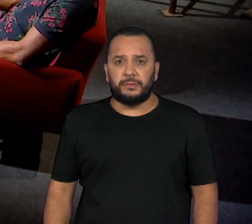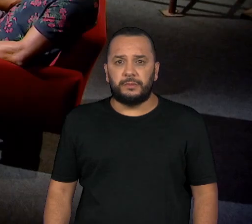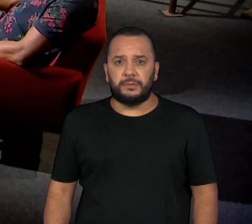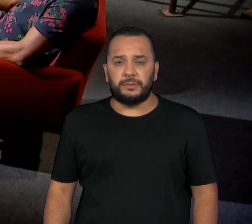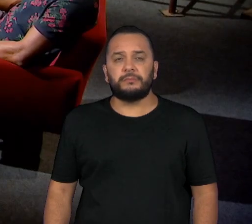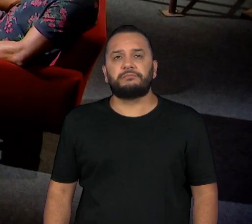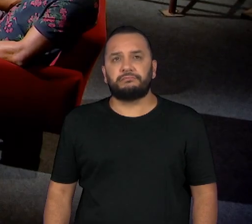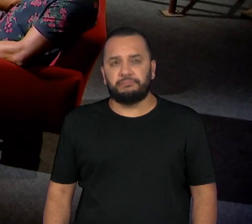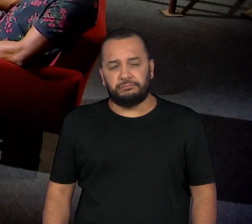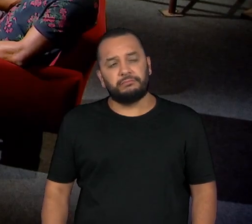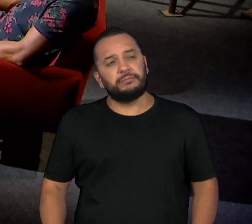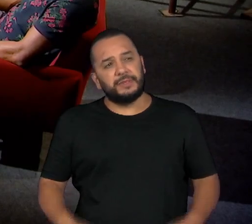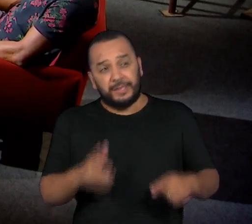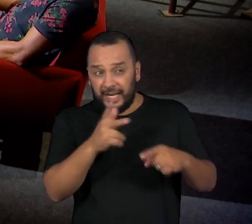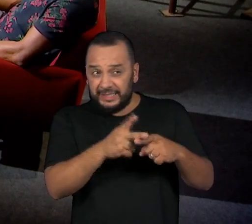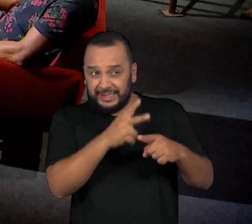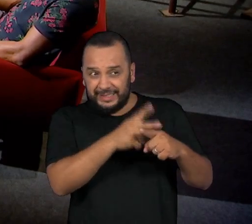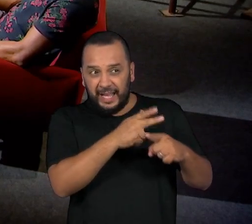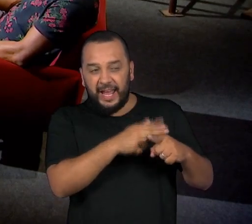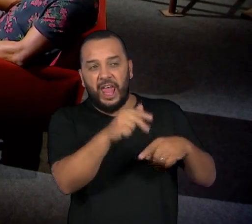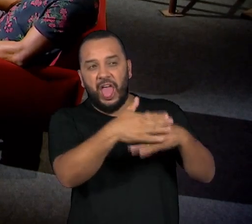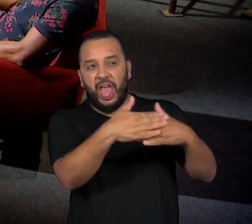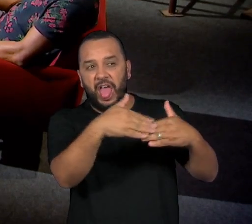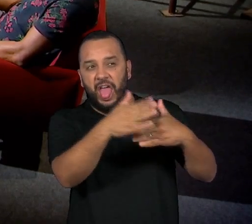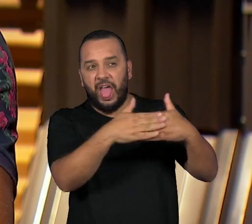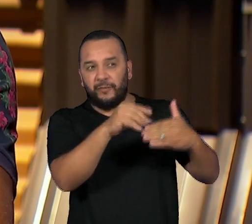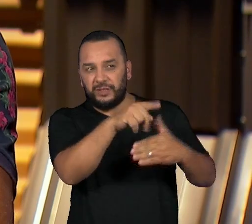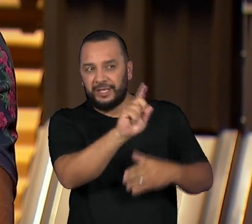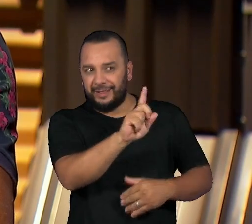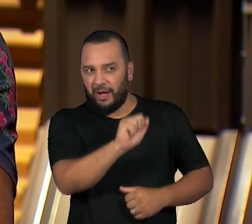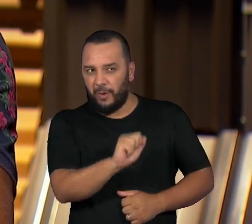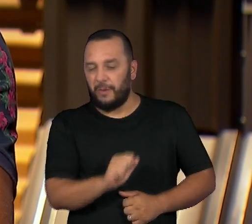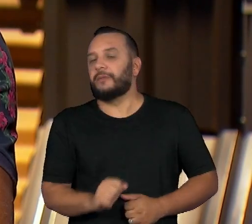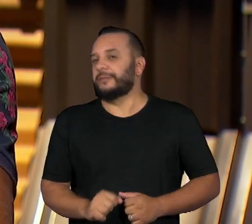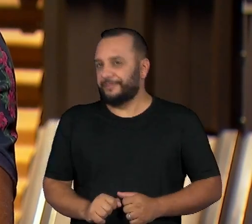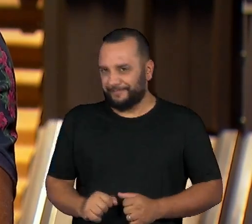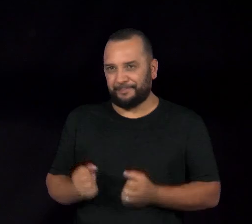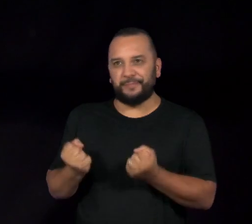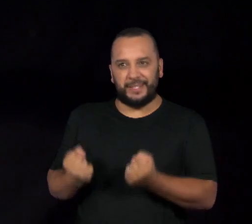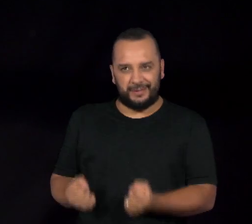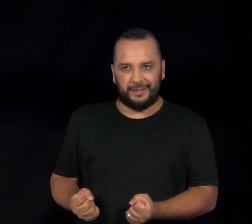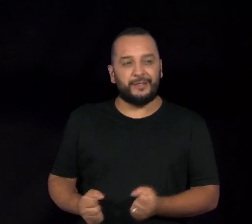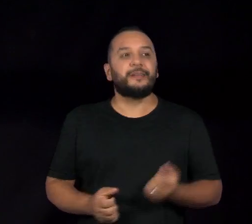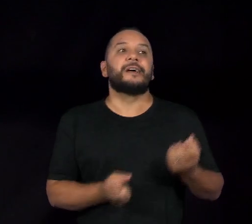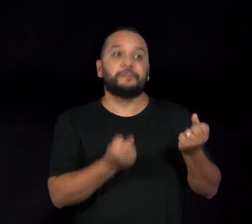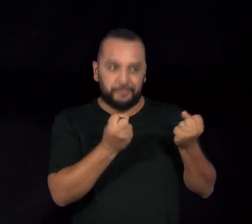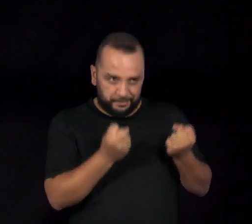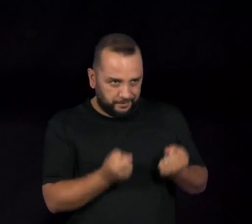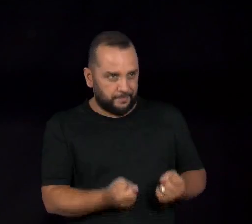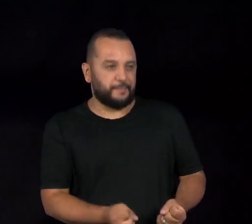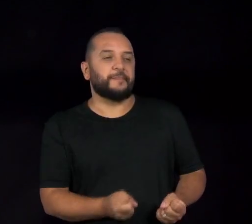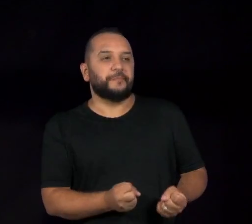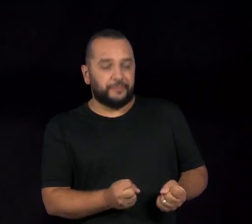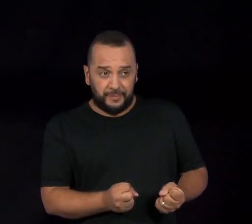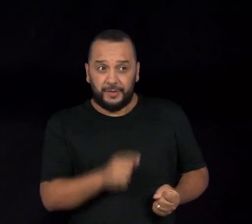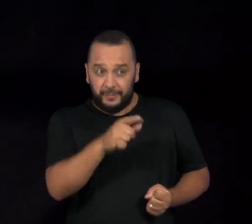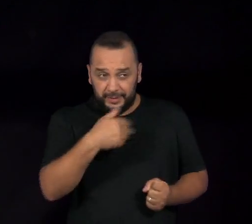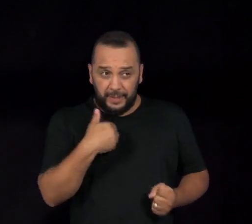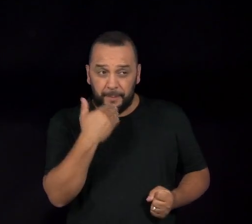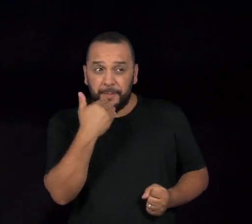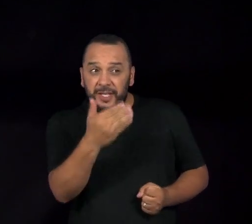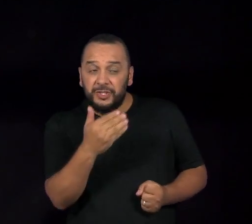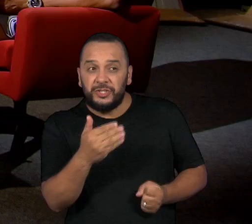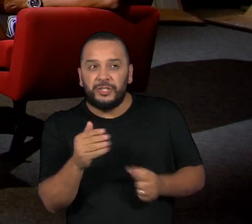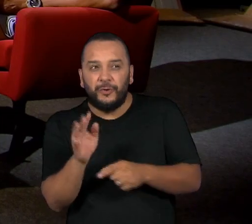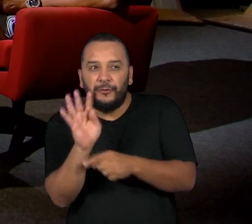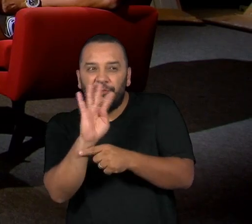A série não passa pano pra você, não. Nem um pouco. Pega pesado ali. Você pediu pra tirar alguma